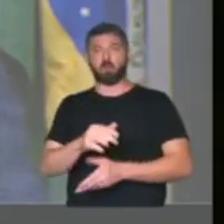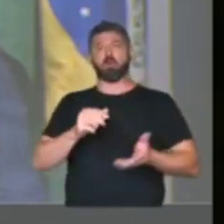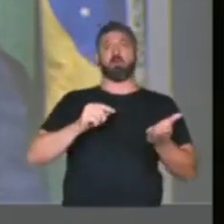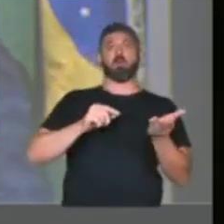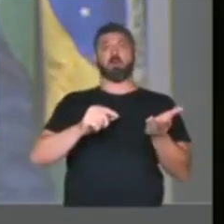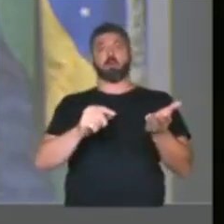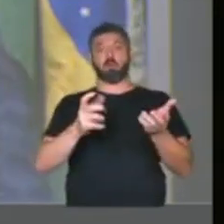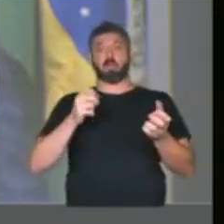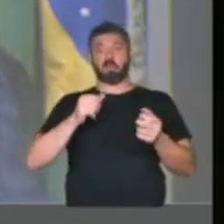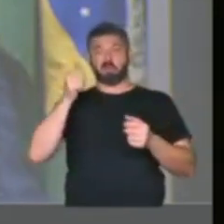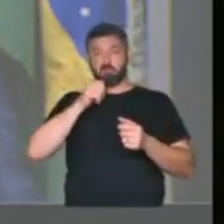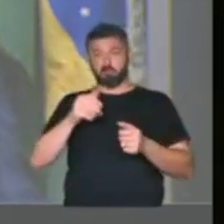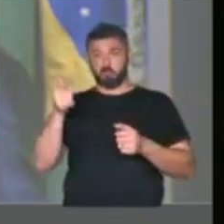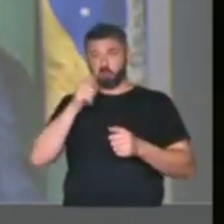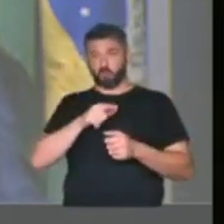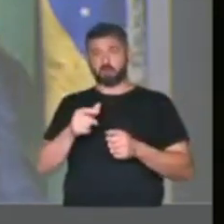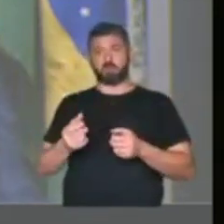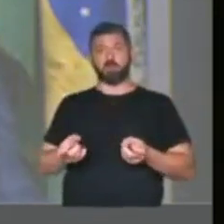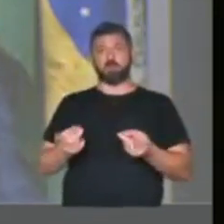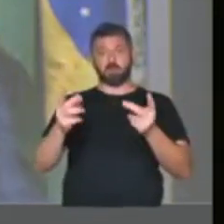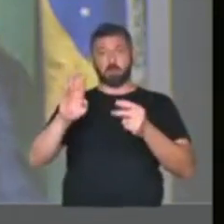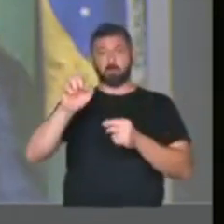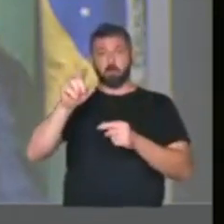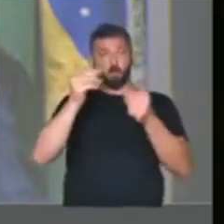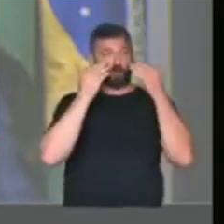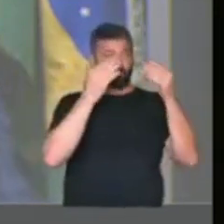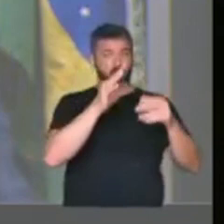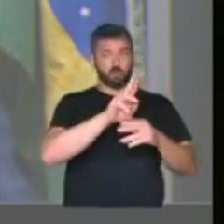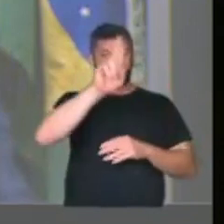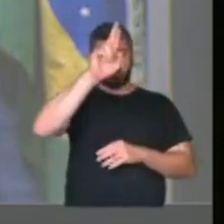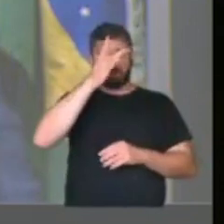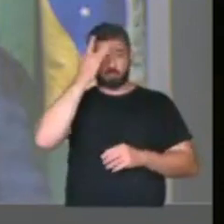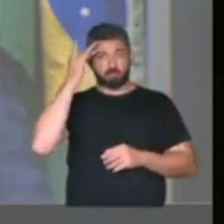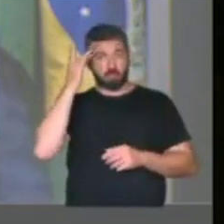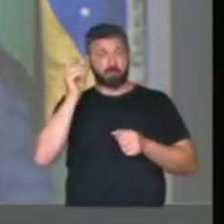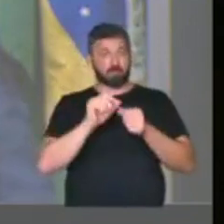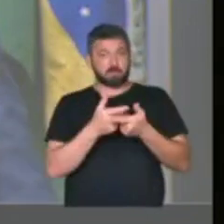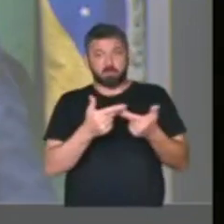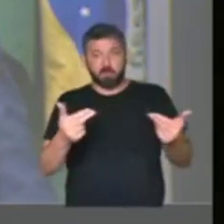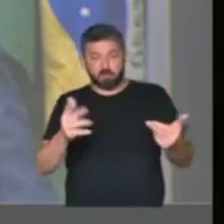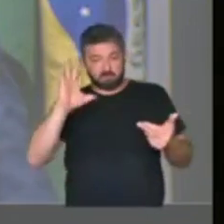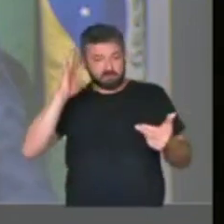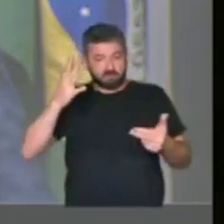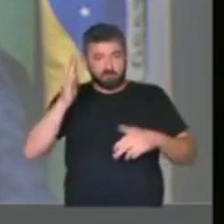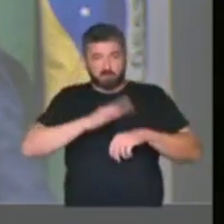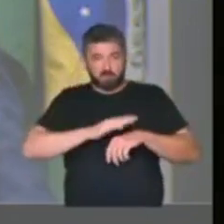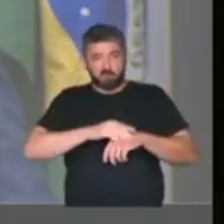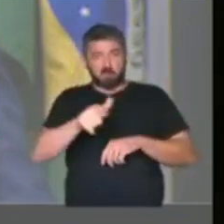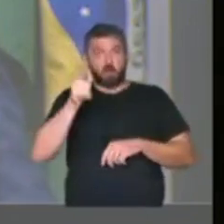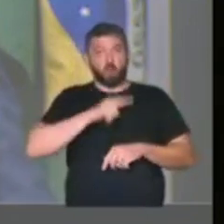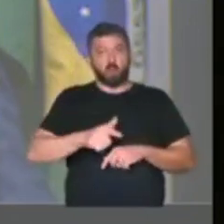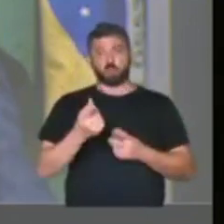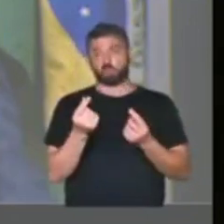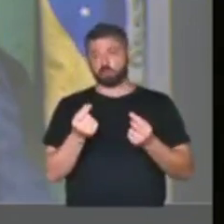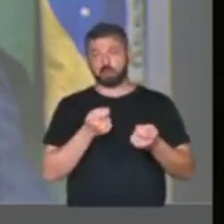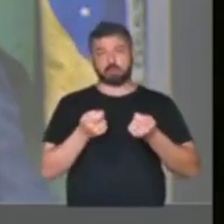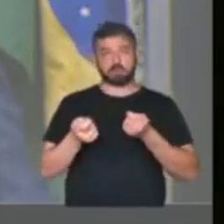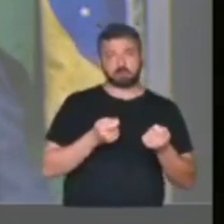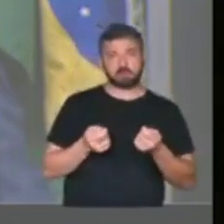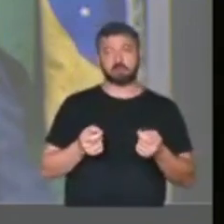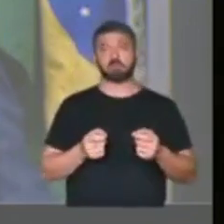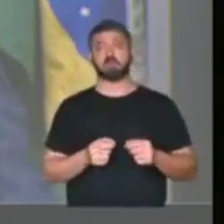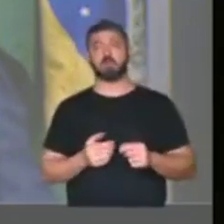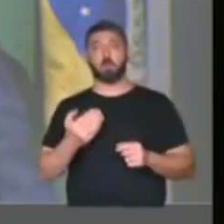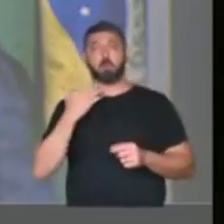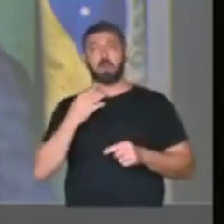dona de casa que quer aumentar sua renda vendendo bolo além da universidade qualquer um que possa fazer um empreendimento a se virar para conseguir dinheiro com seus familiares e seus amigos